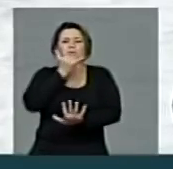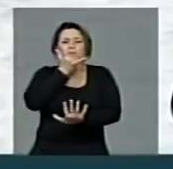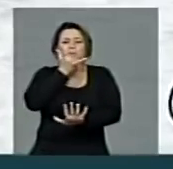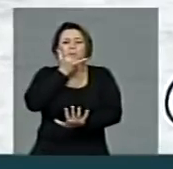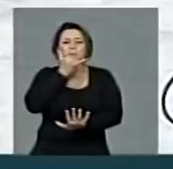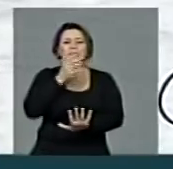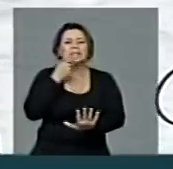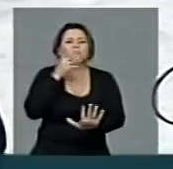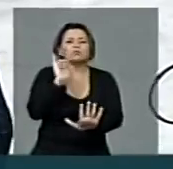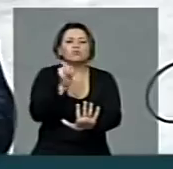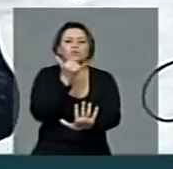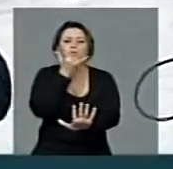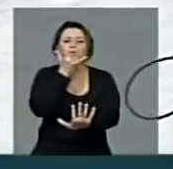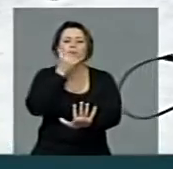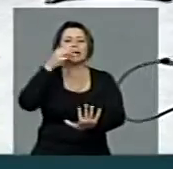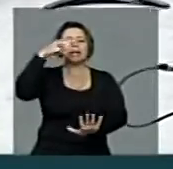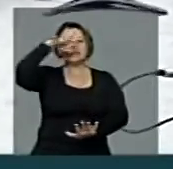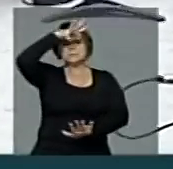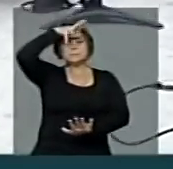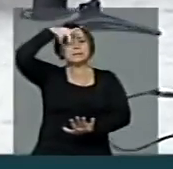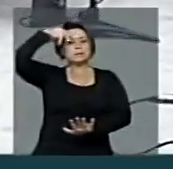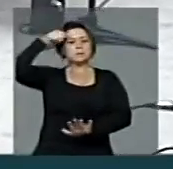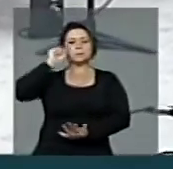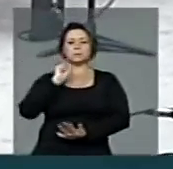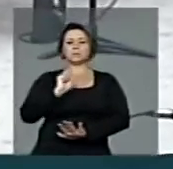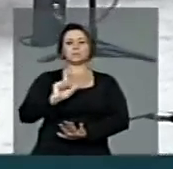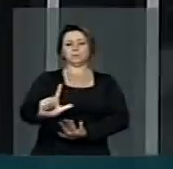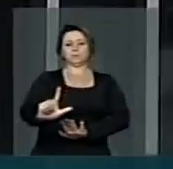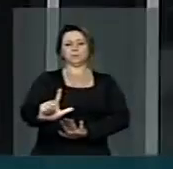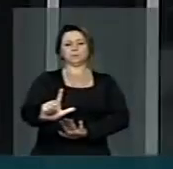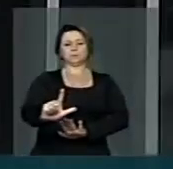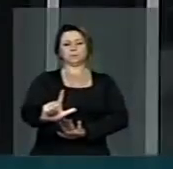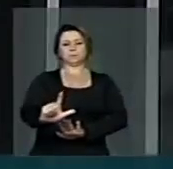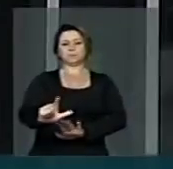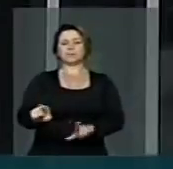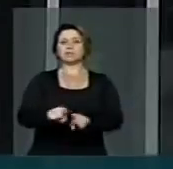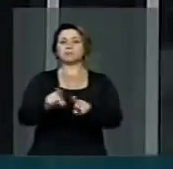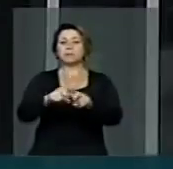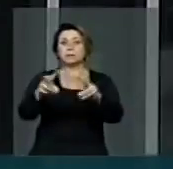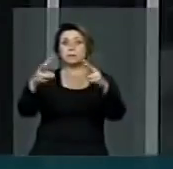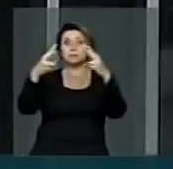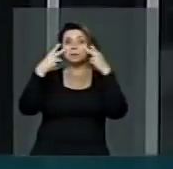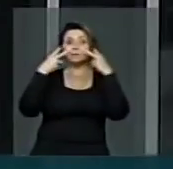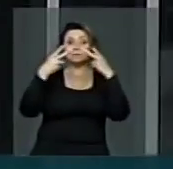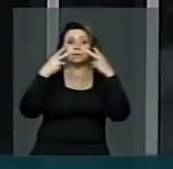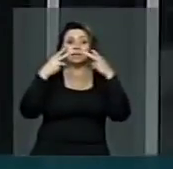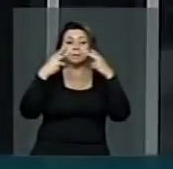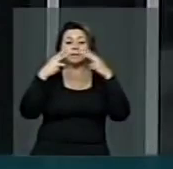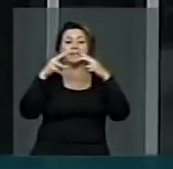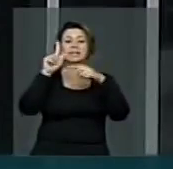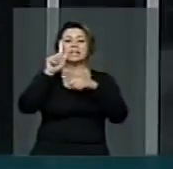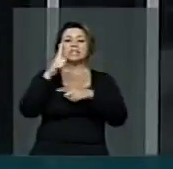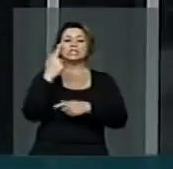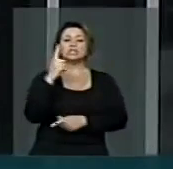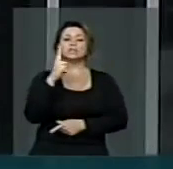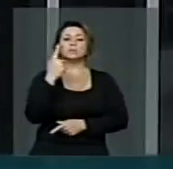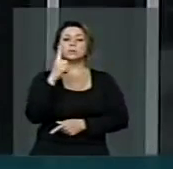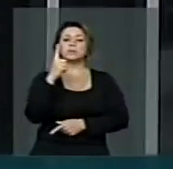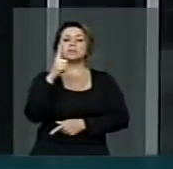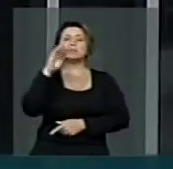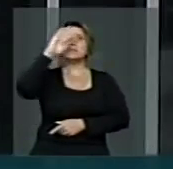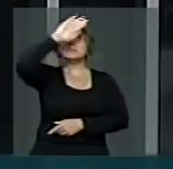Mato Grosso, senhor presidente, olhando para o povo brasileiro, para que não se esqueça que a geografia, desde